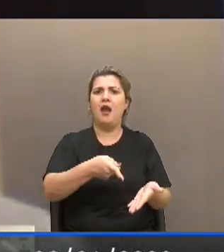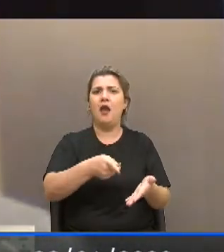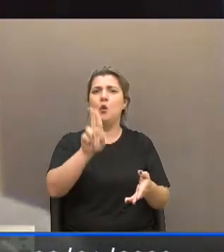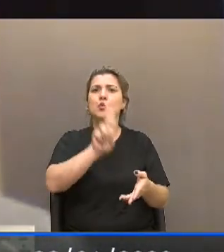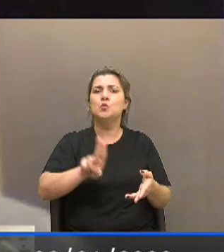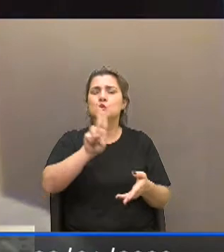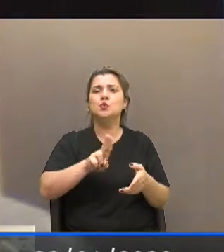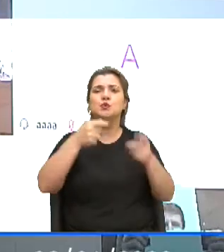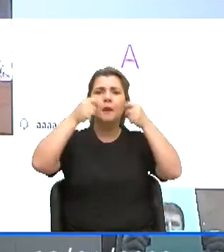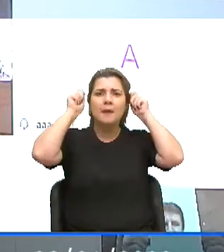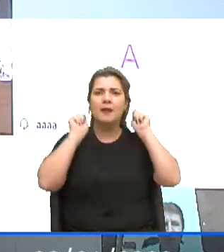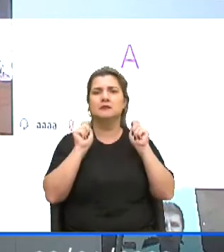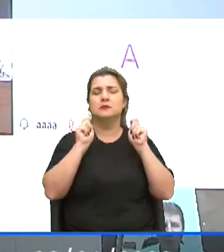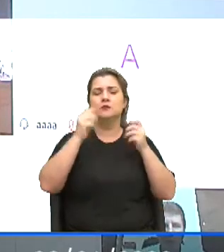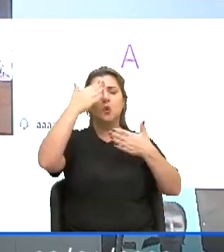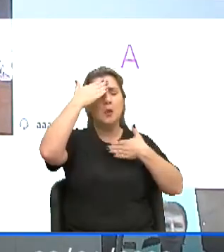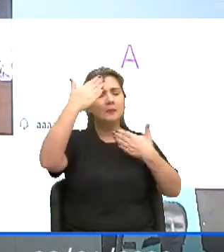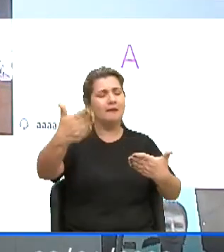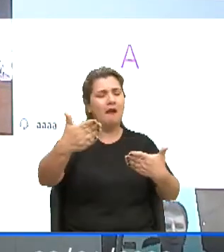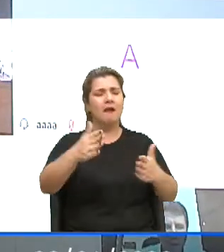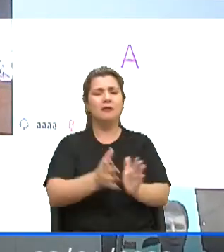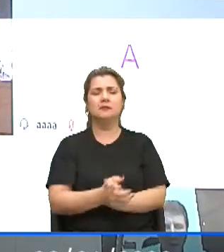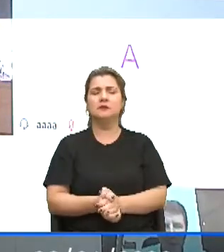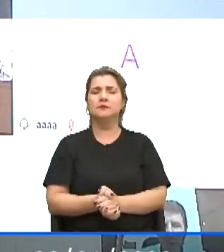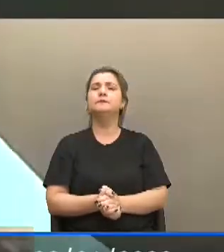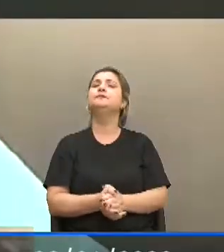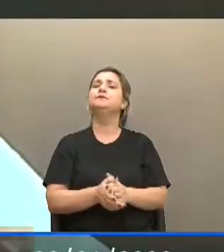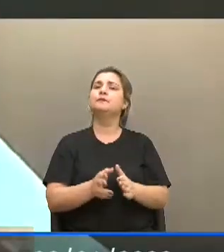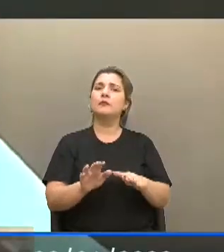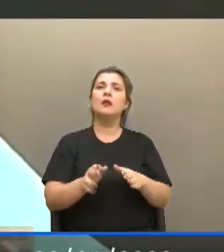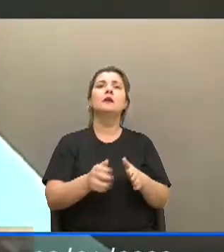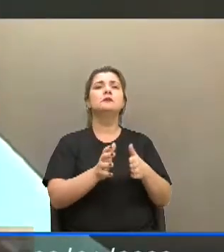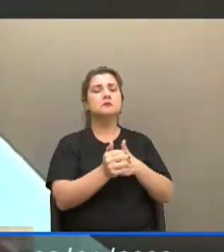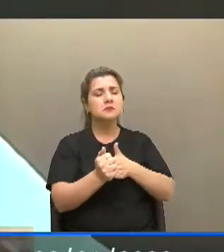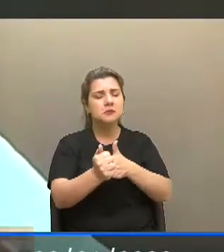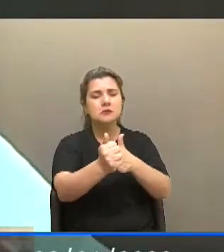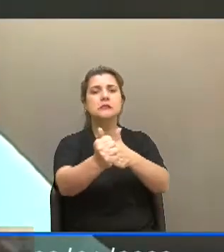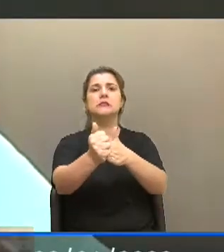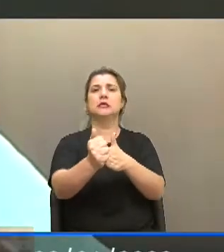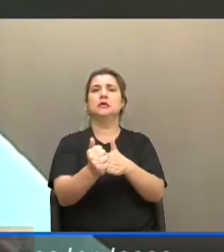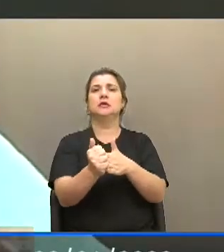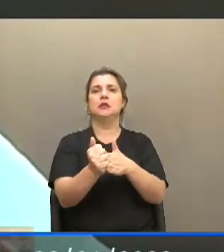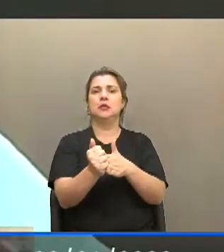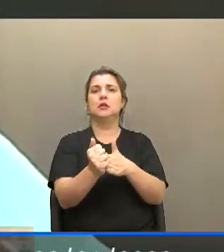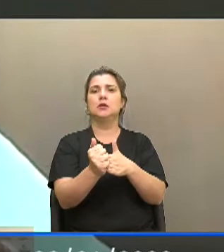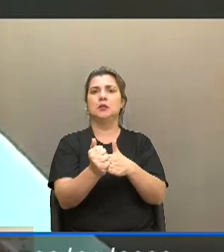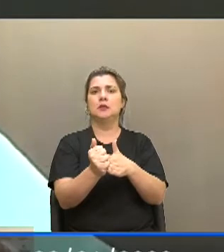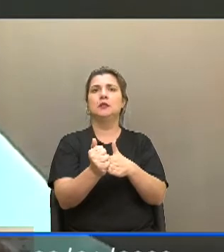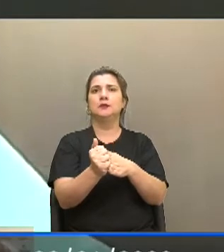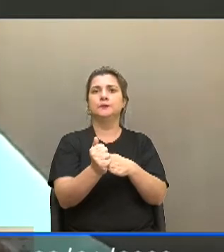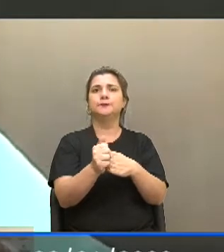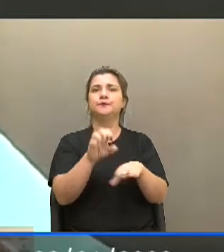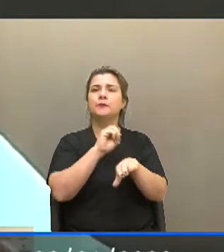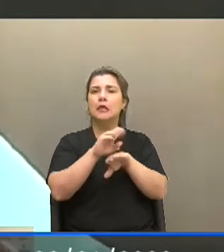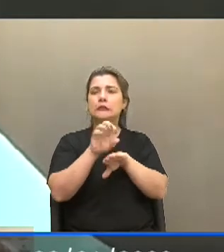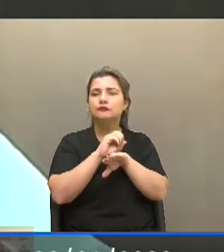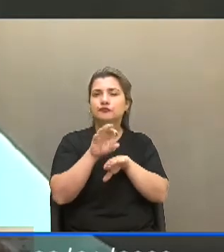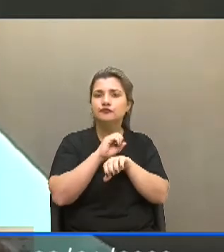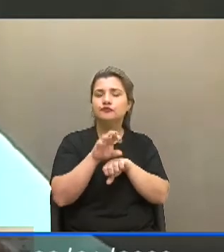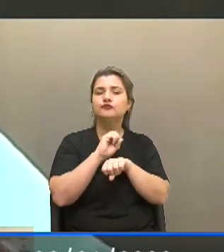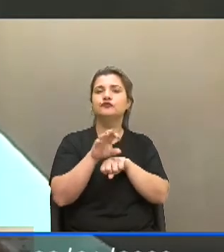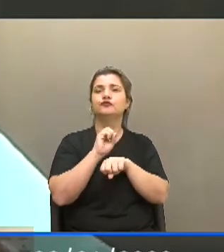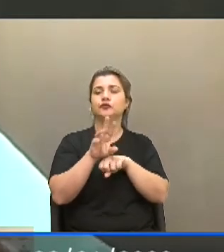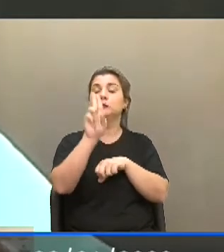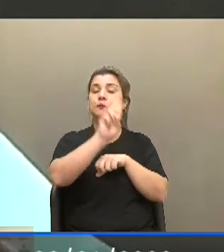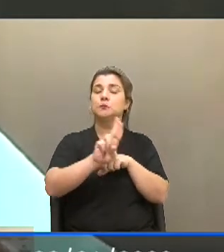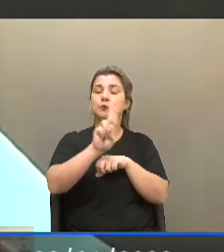estamos seguindo as recomendações e estamos estimulando também aqui o uso da máscara. Não tem, mas não adianta. Quem manda mais do que Deus não faz a sua